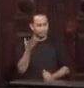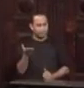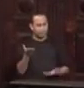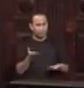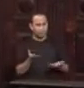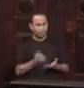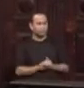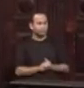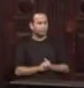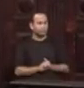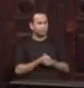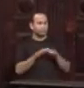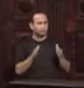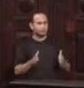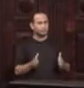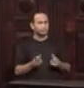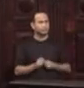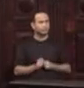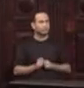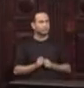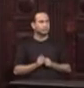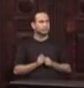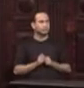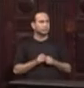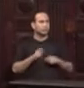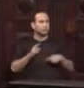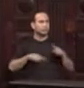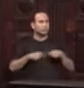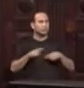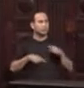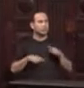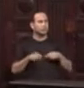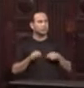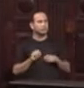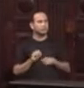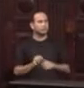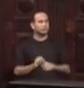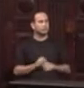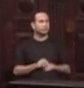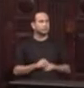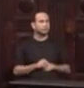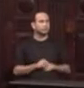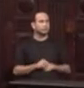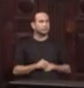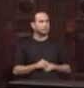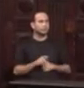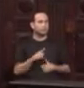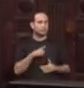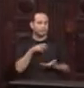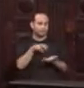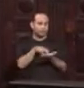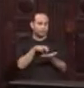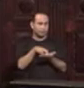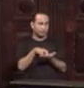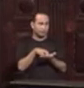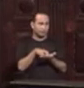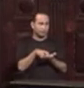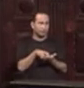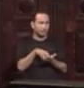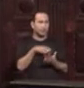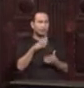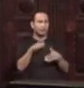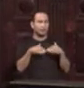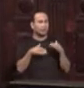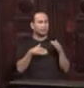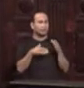aqui da tribuna, ao debate realizado na parte da manhã, que se estendeu até o início da